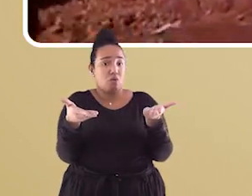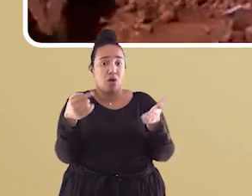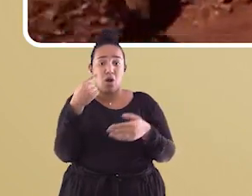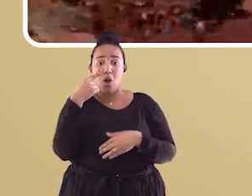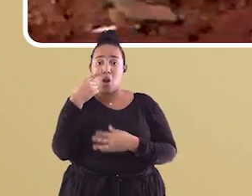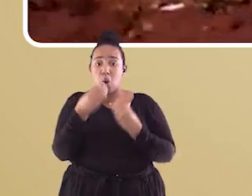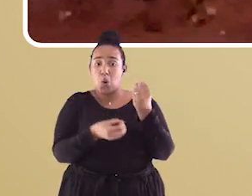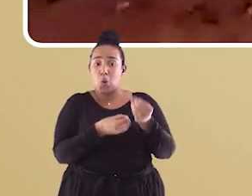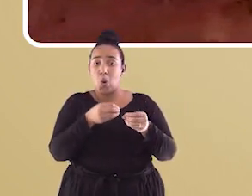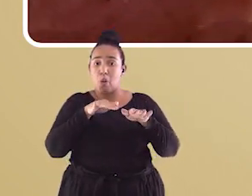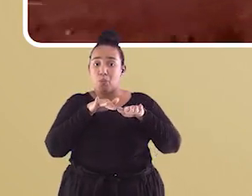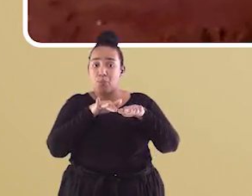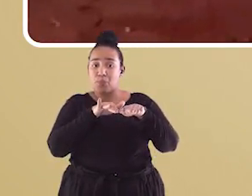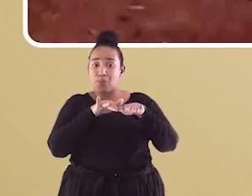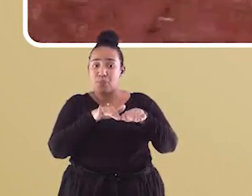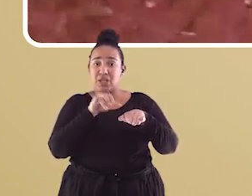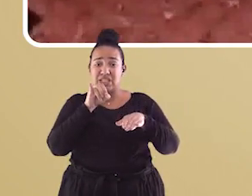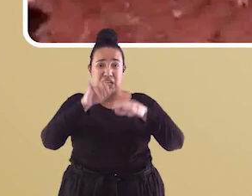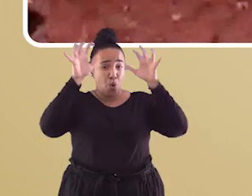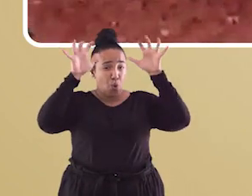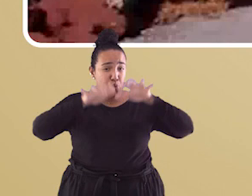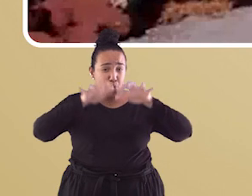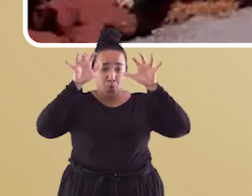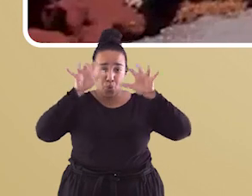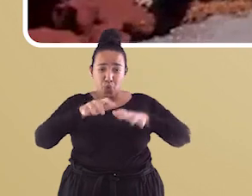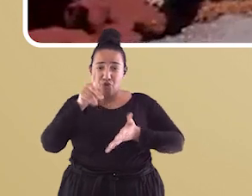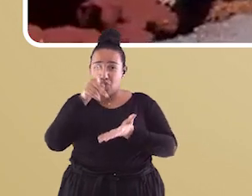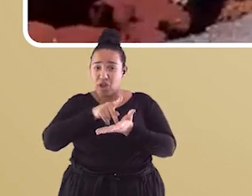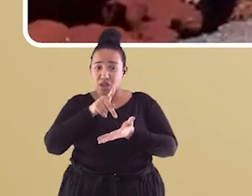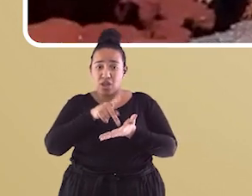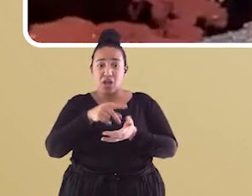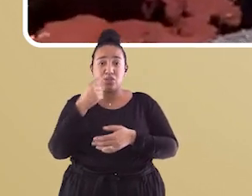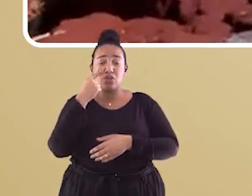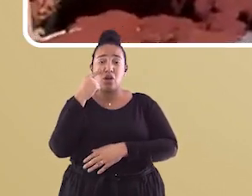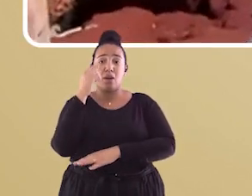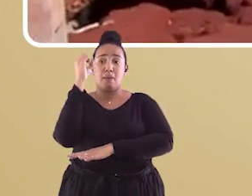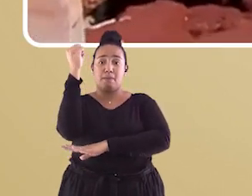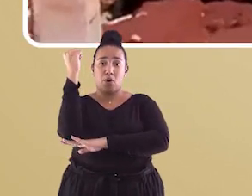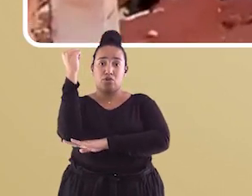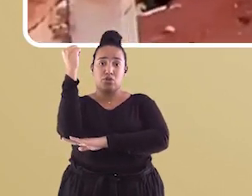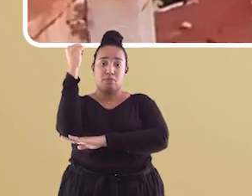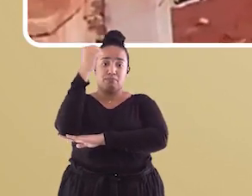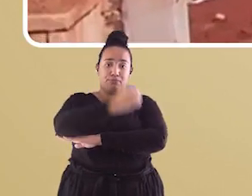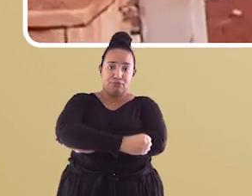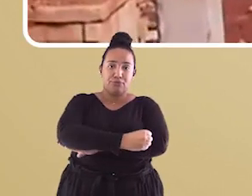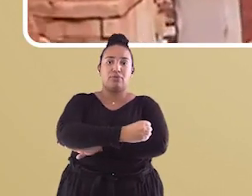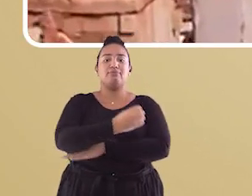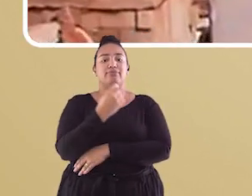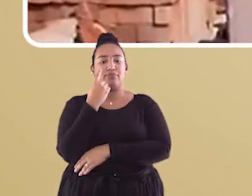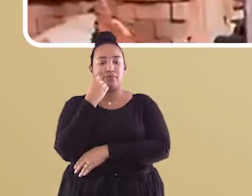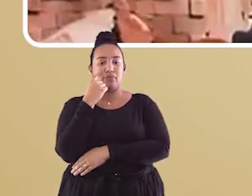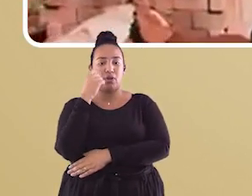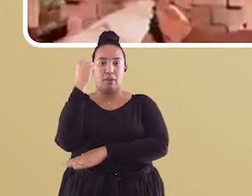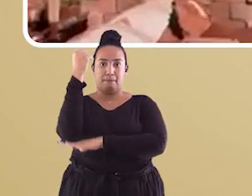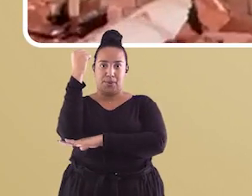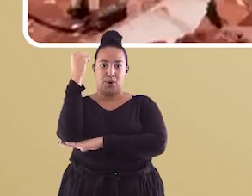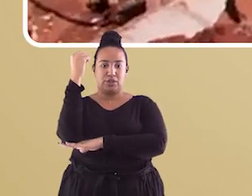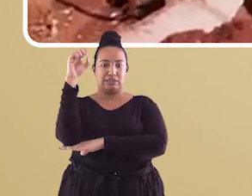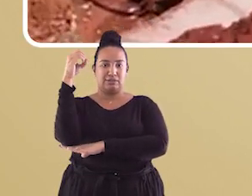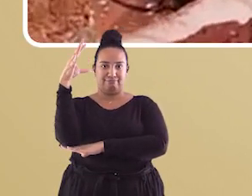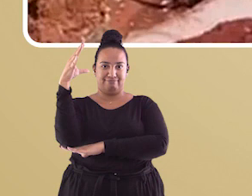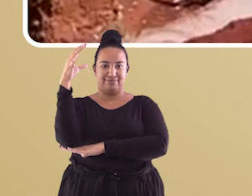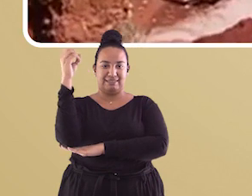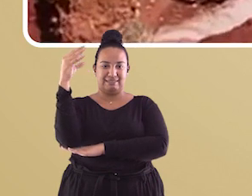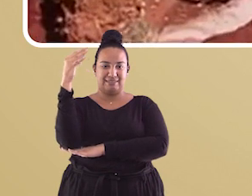na hora que ela engatar, começar, nós temos medo que derruba o poste, que vamos ficar sem energia por vários dias, né? Esse poste aqui, a gente vê que ele